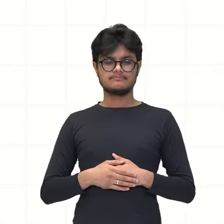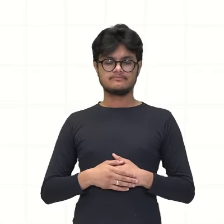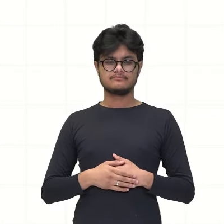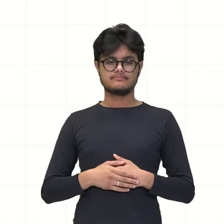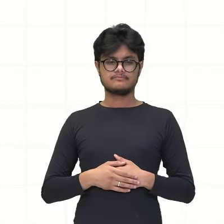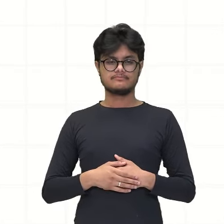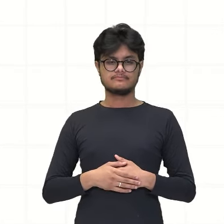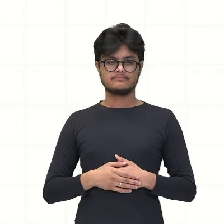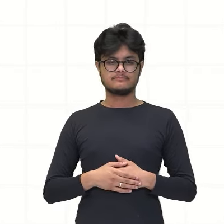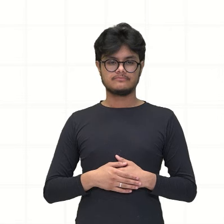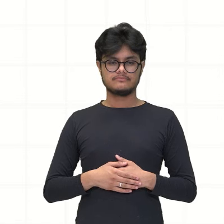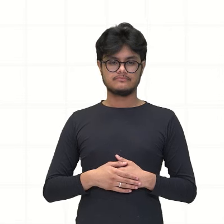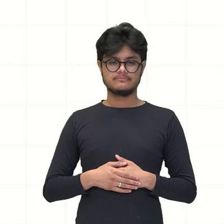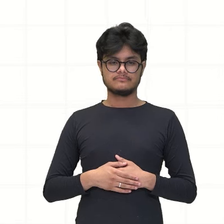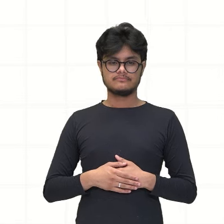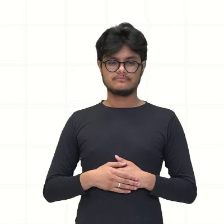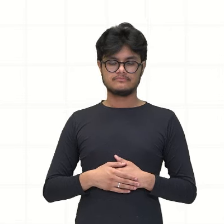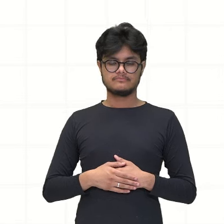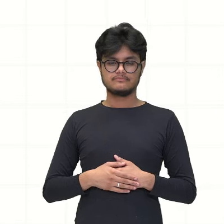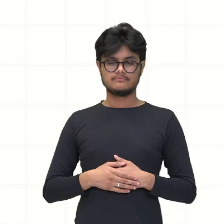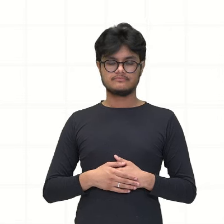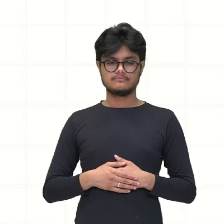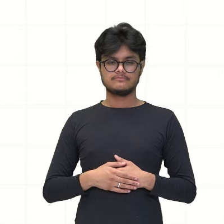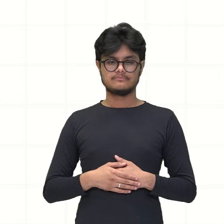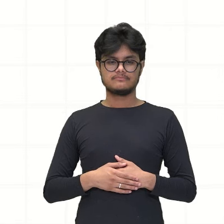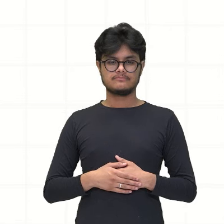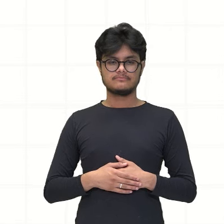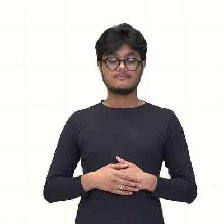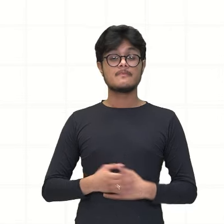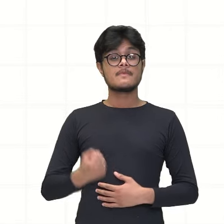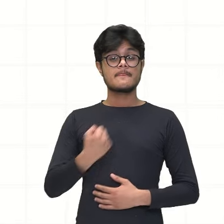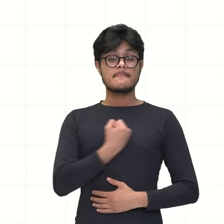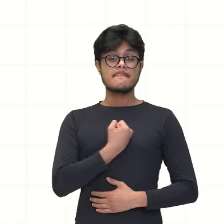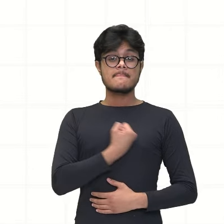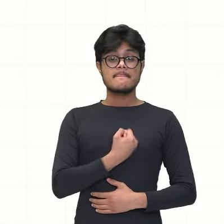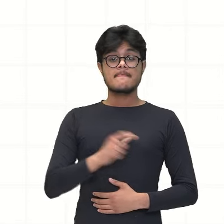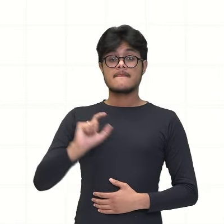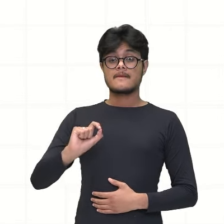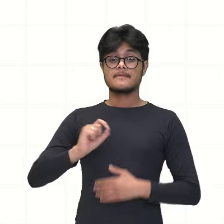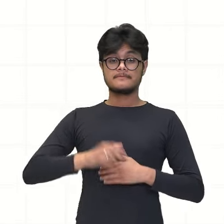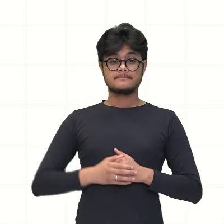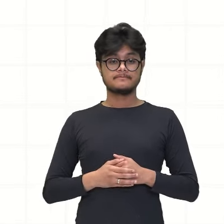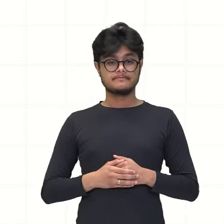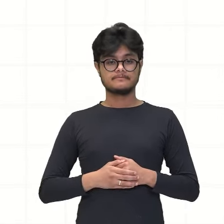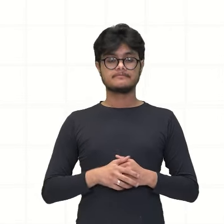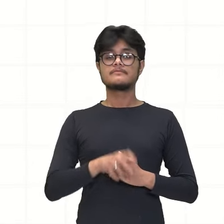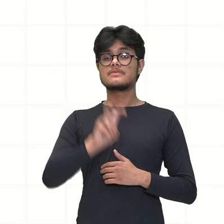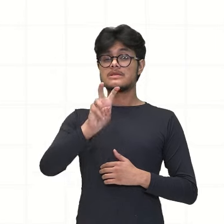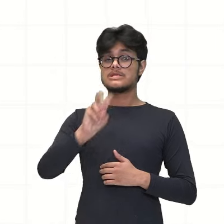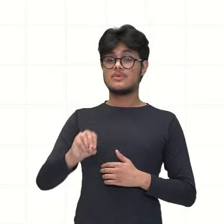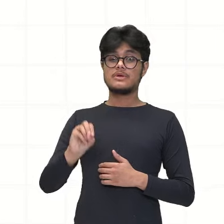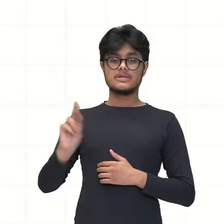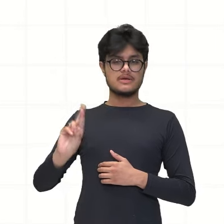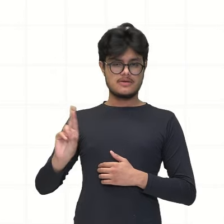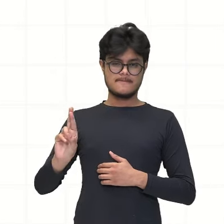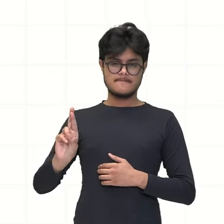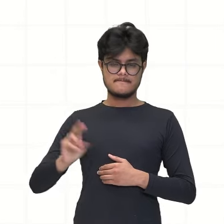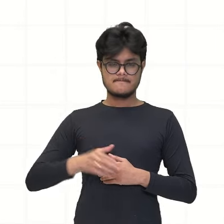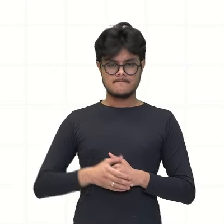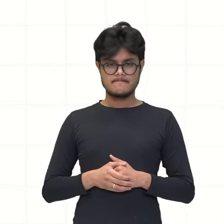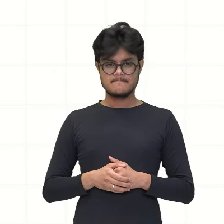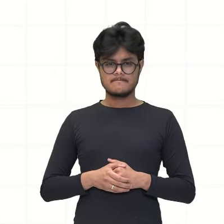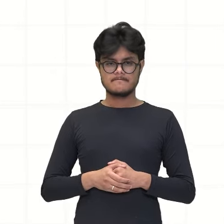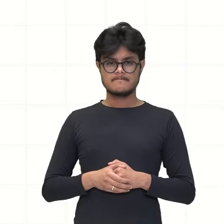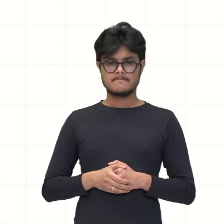do 100 com 50, o valor vai ser R$50. Então, como ele